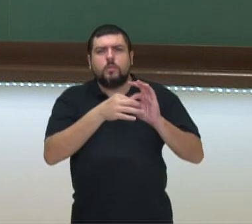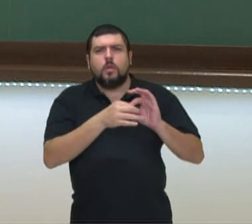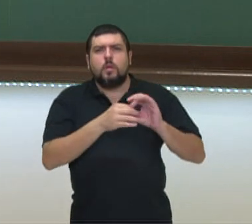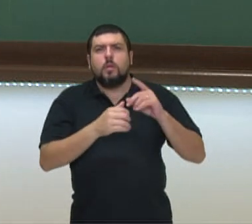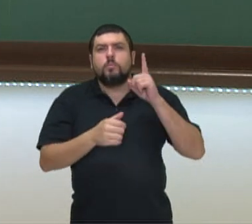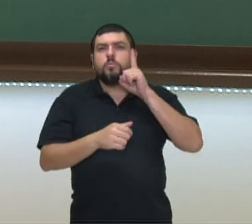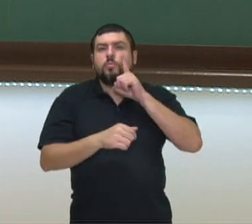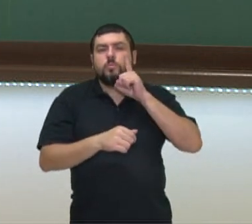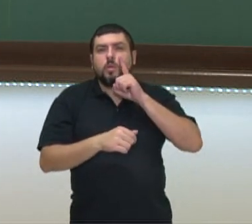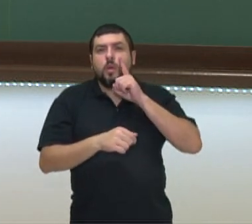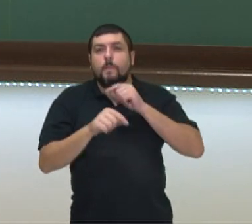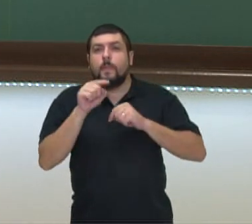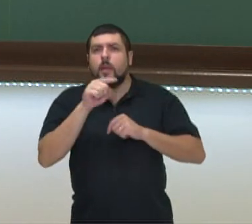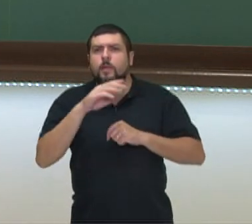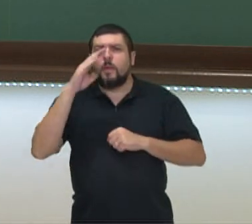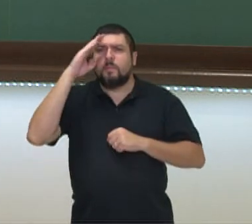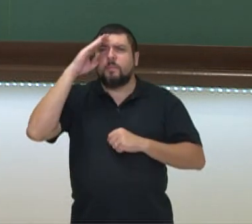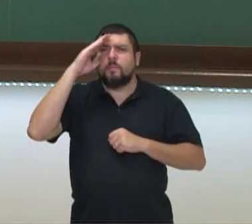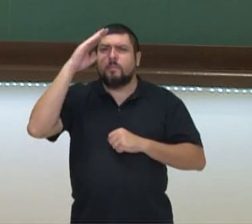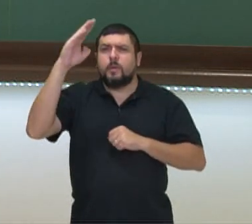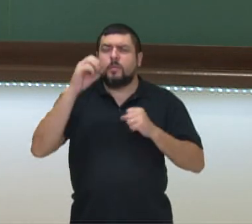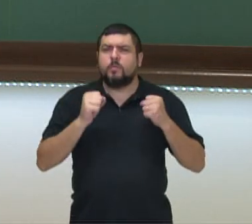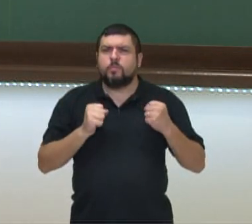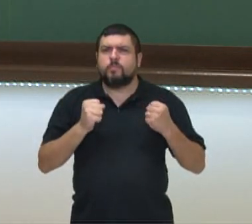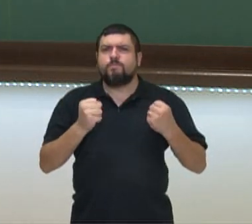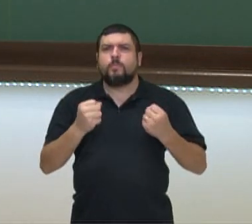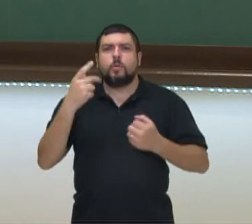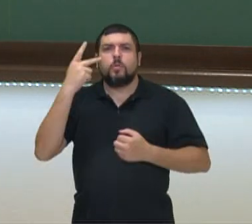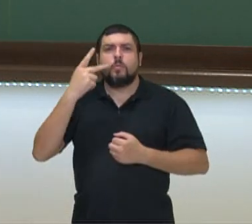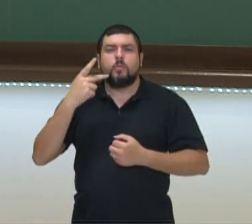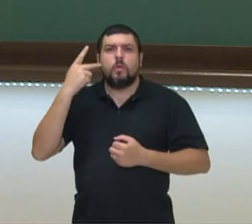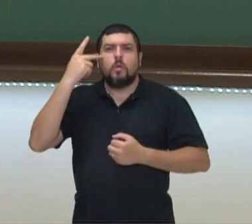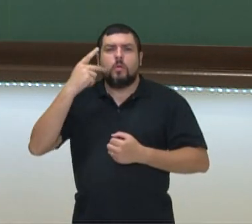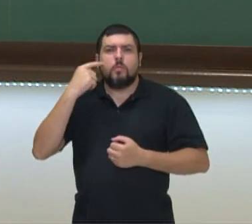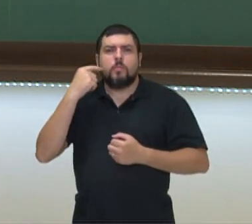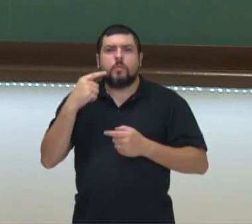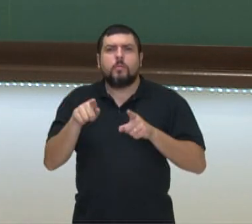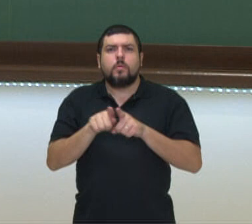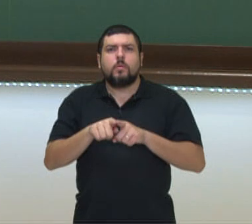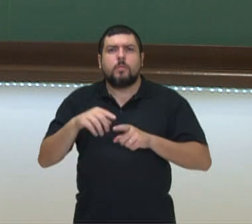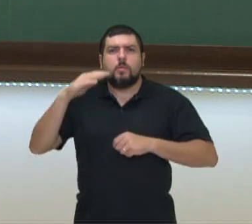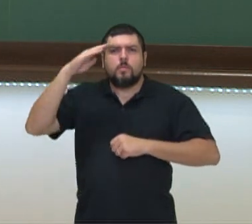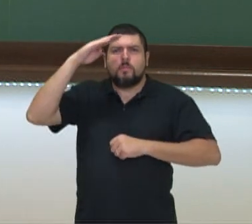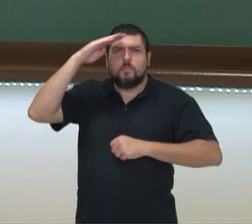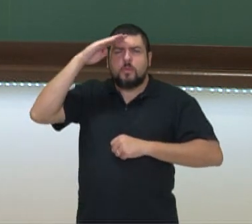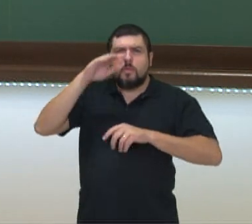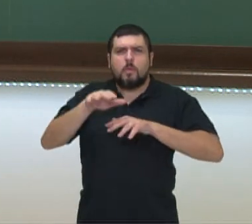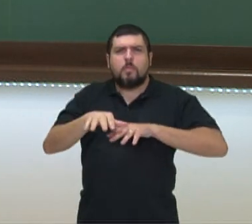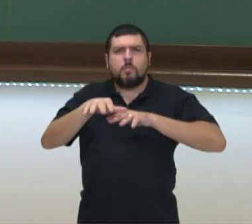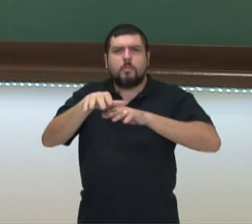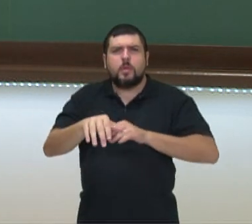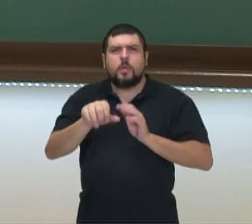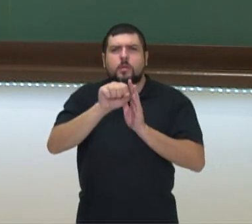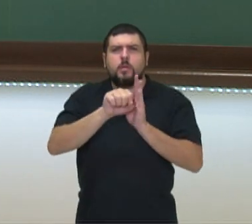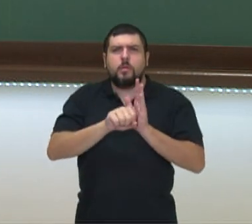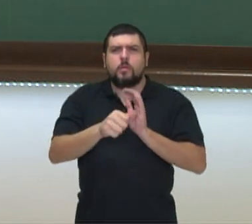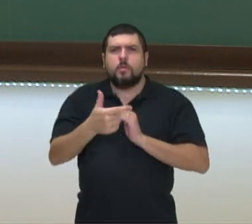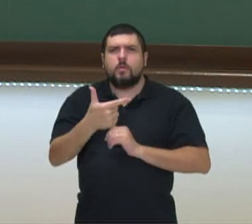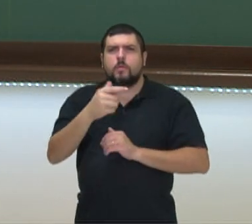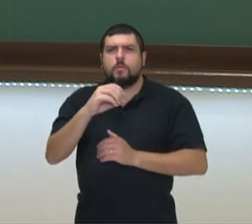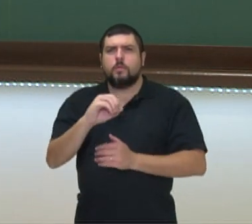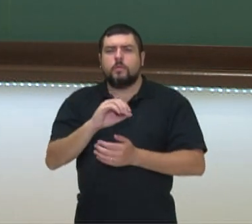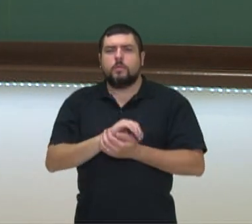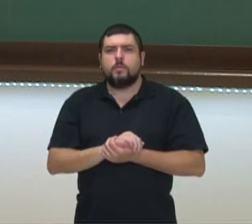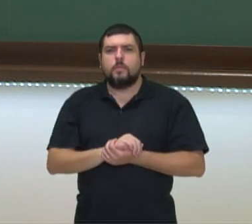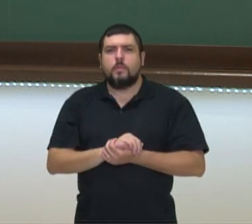a principal potência econômica e militar ao longo do século XX. Então, quando a gente fala sobre Estados Unidos